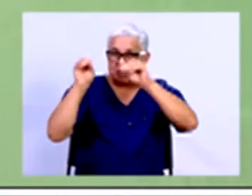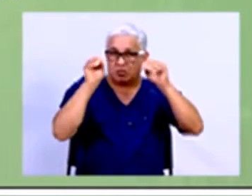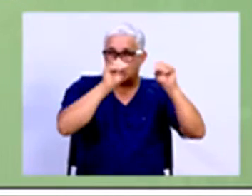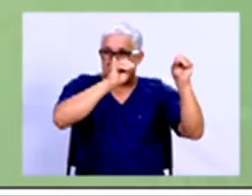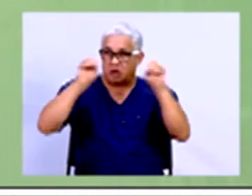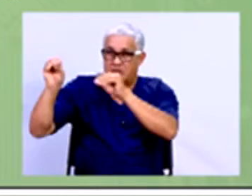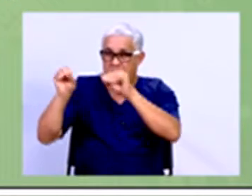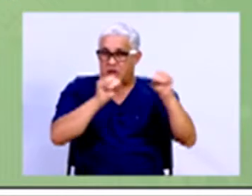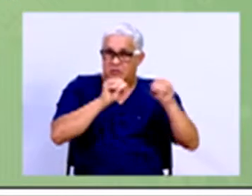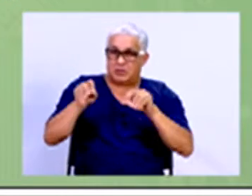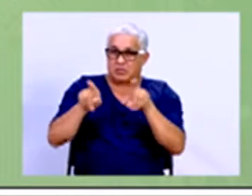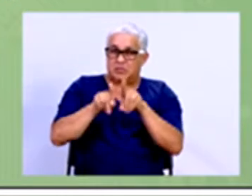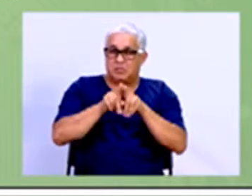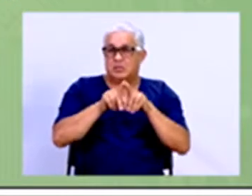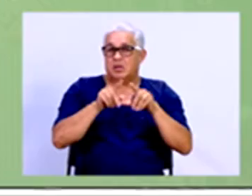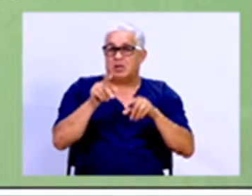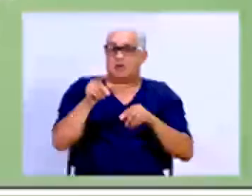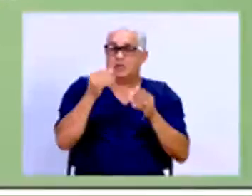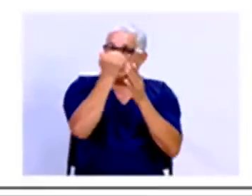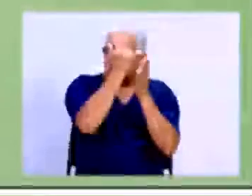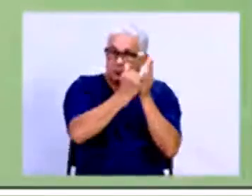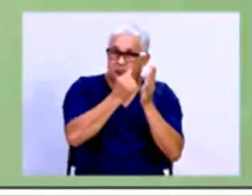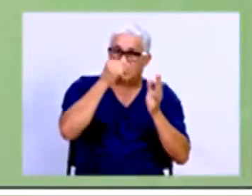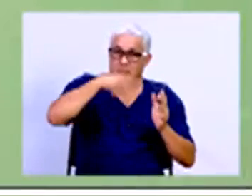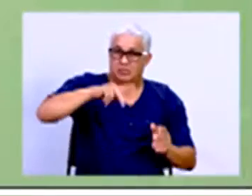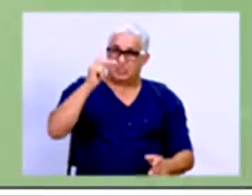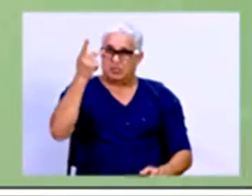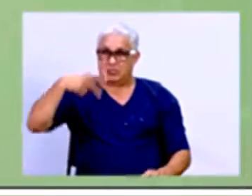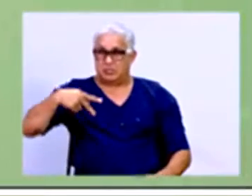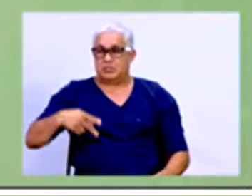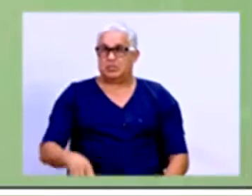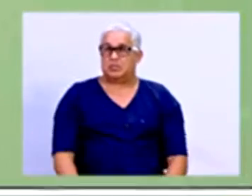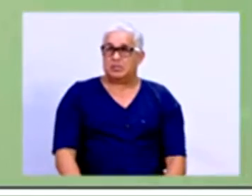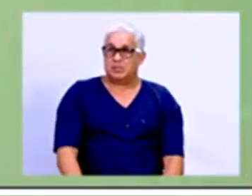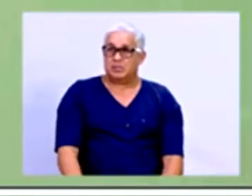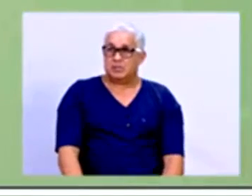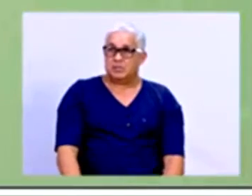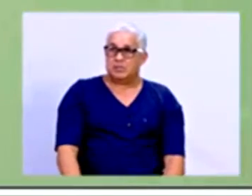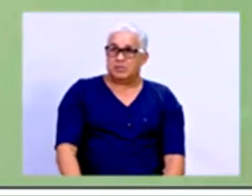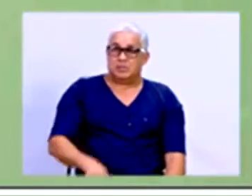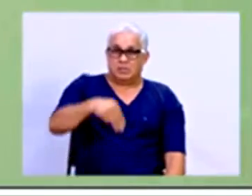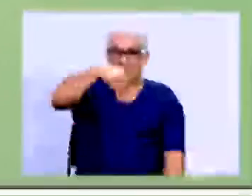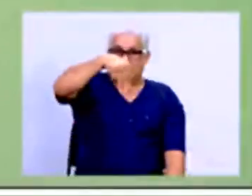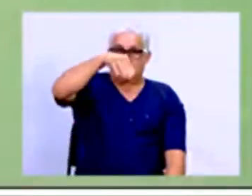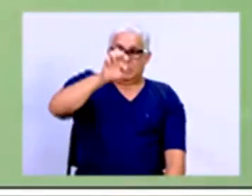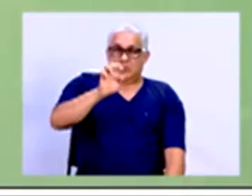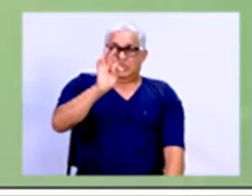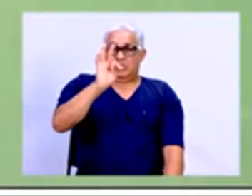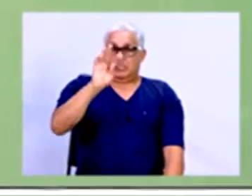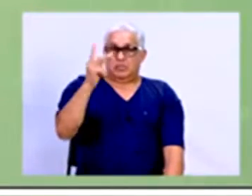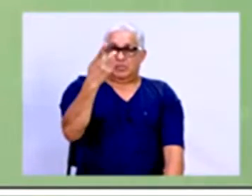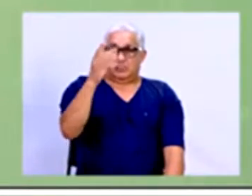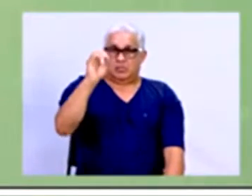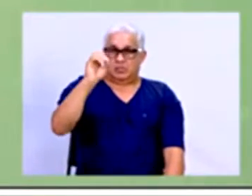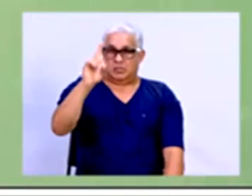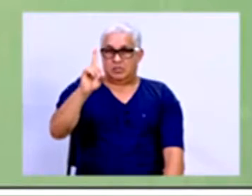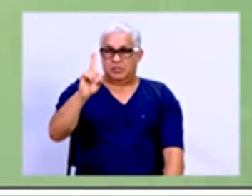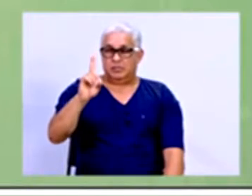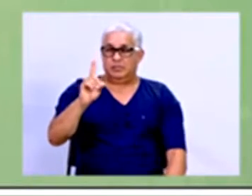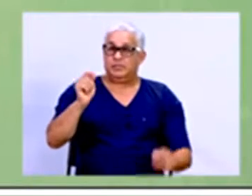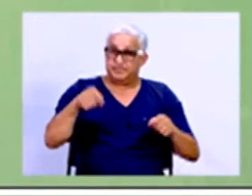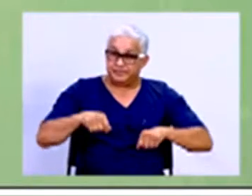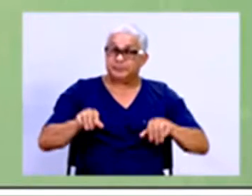vai tratar cada campo dos dados. O método, né, ele serve para analisar se o